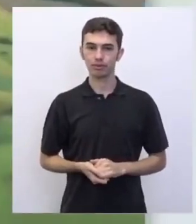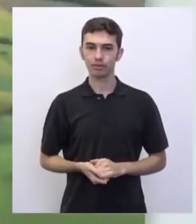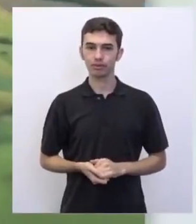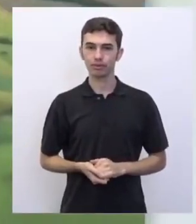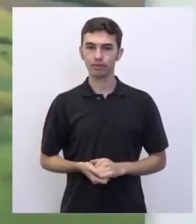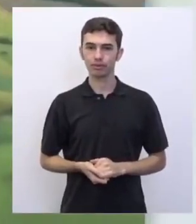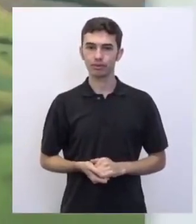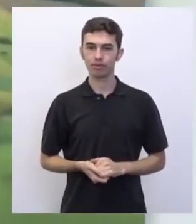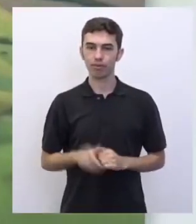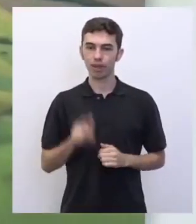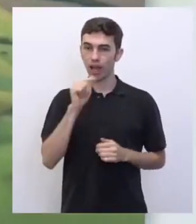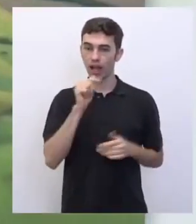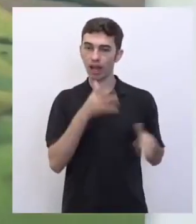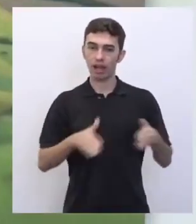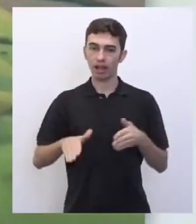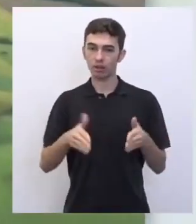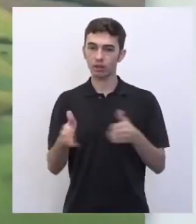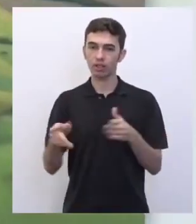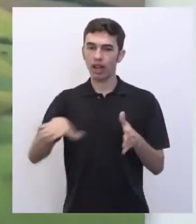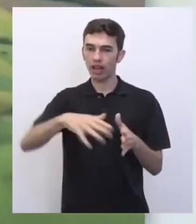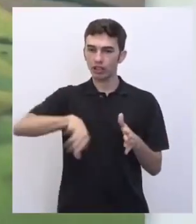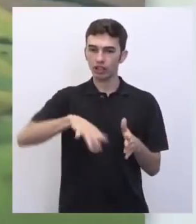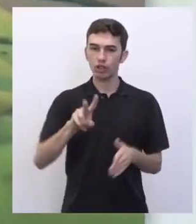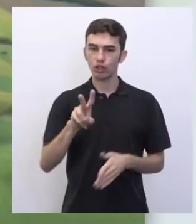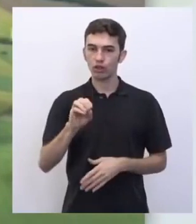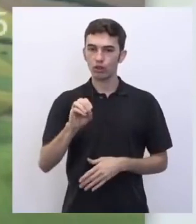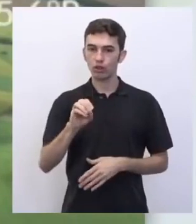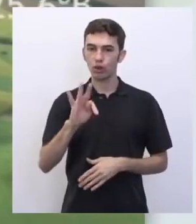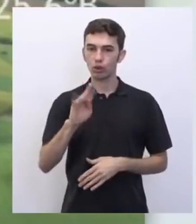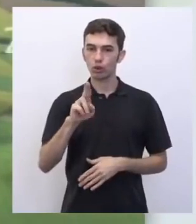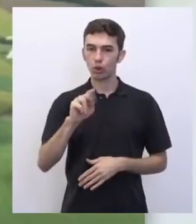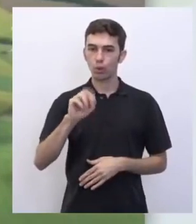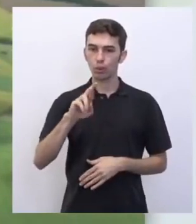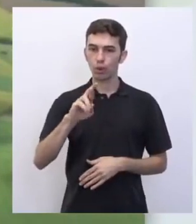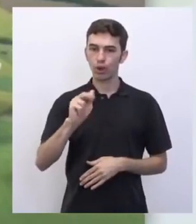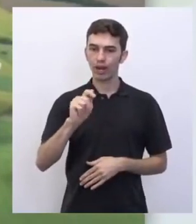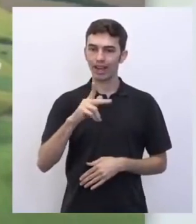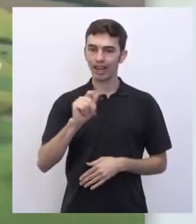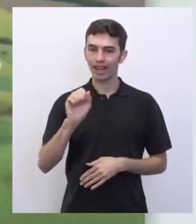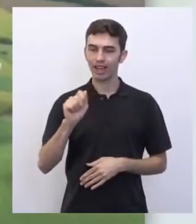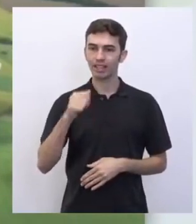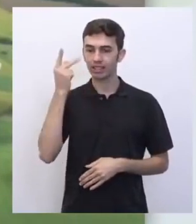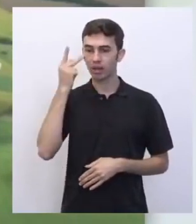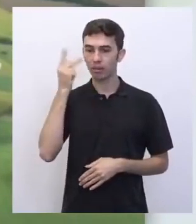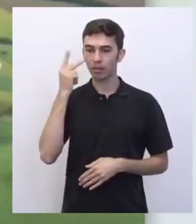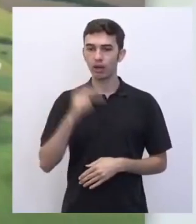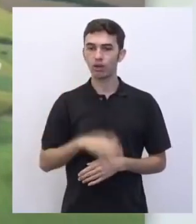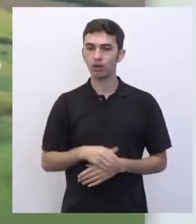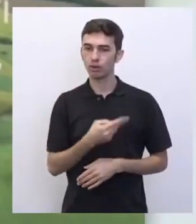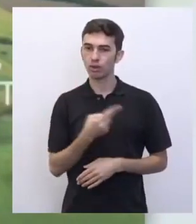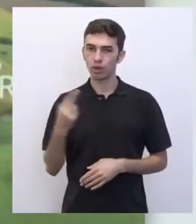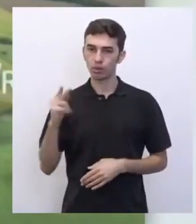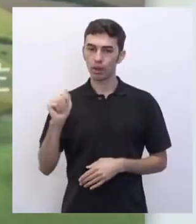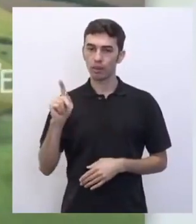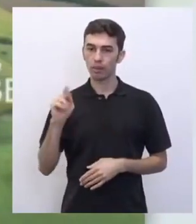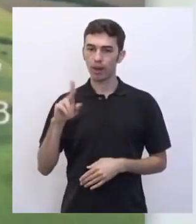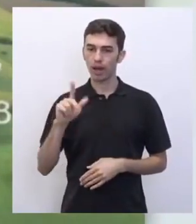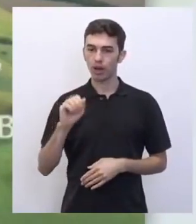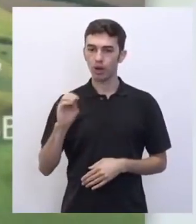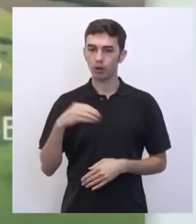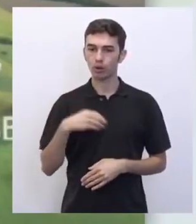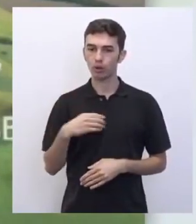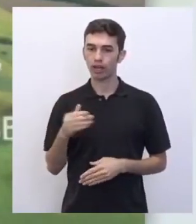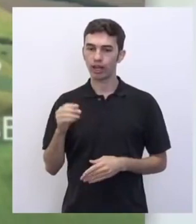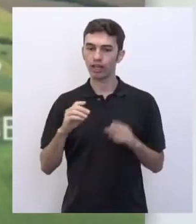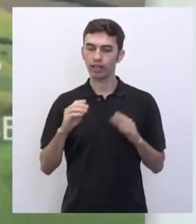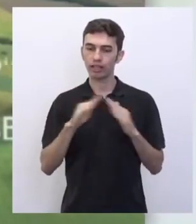Bacias hidrográficas da região de Votuporanga, São Paulo, por Paulo Guedes Baca, número 25 do 6º B, da EE, professor